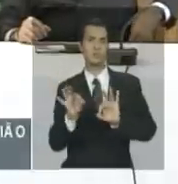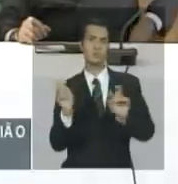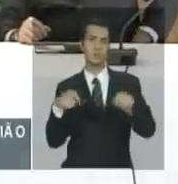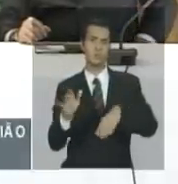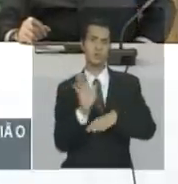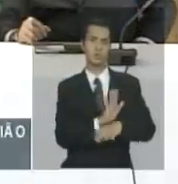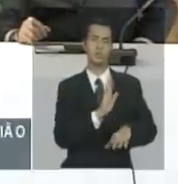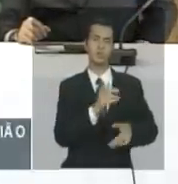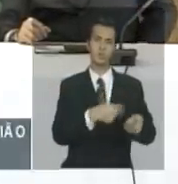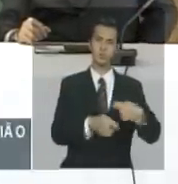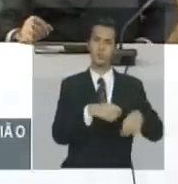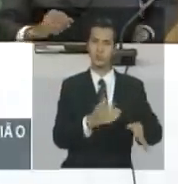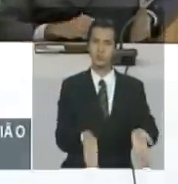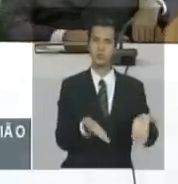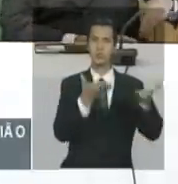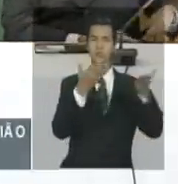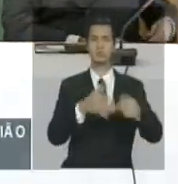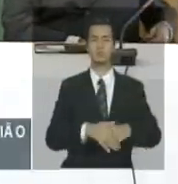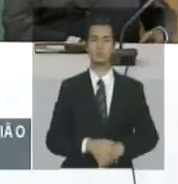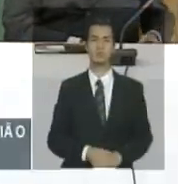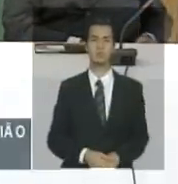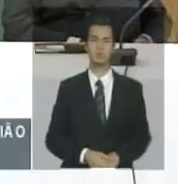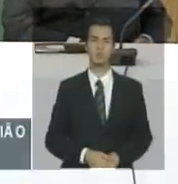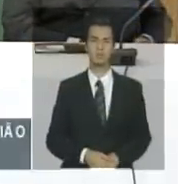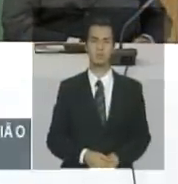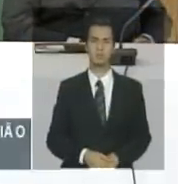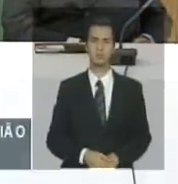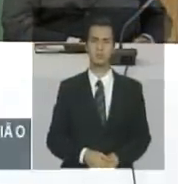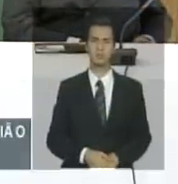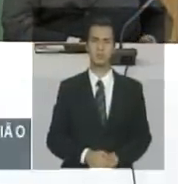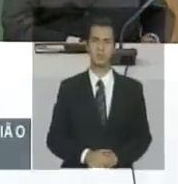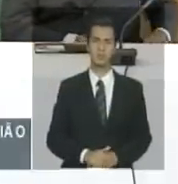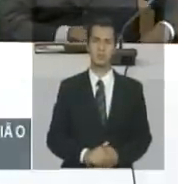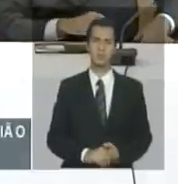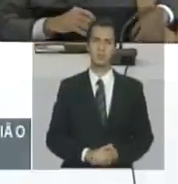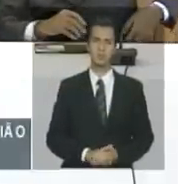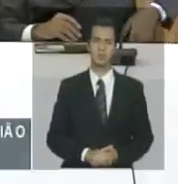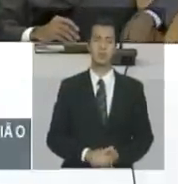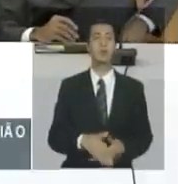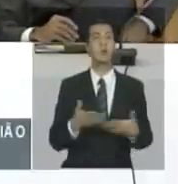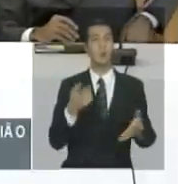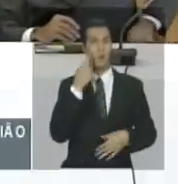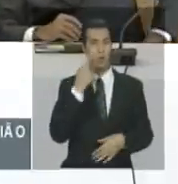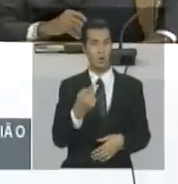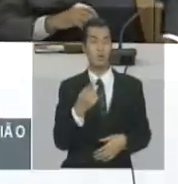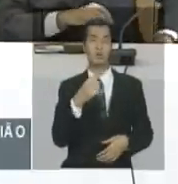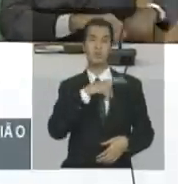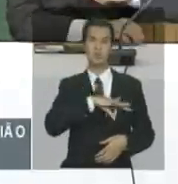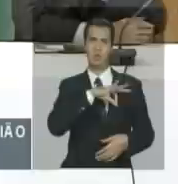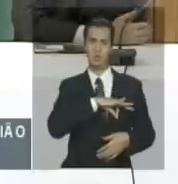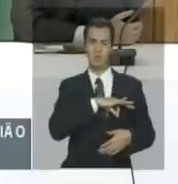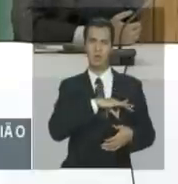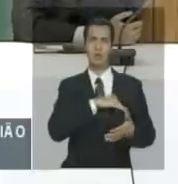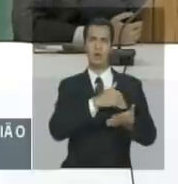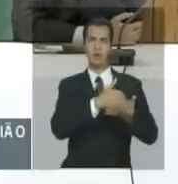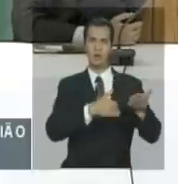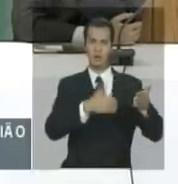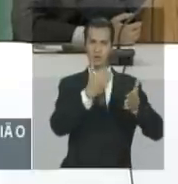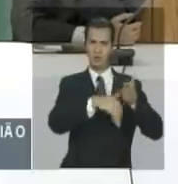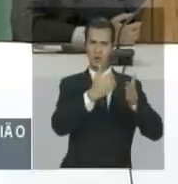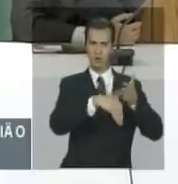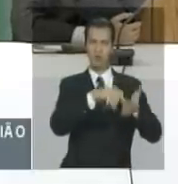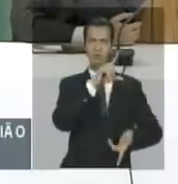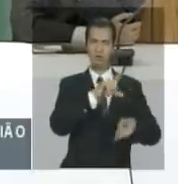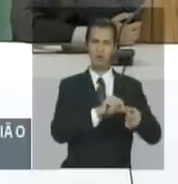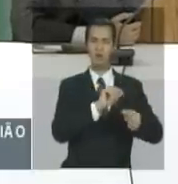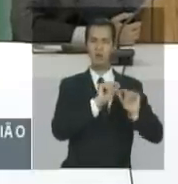Obrigado. Olha, essa desoneração da folha, ela não é pontual. Ela começou pontual o ano passado, no Brasil Maior, mas